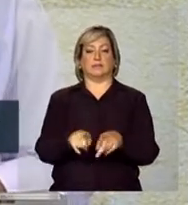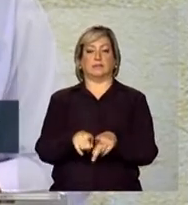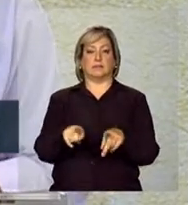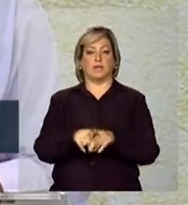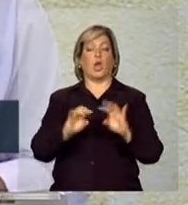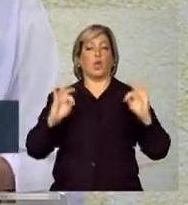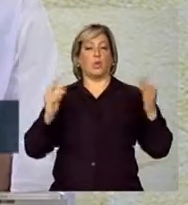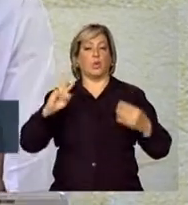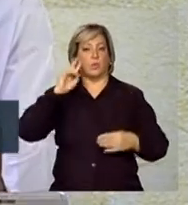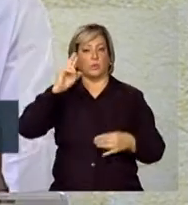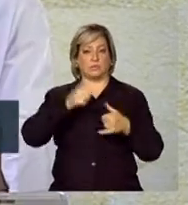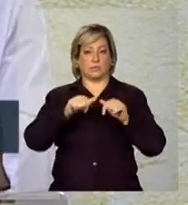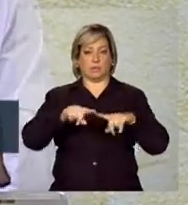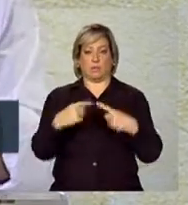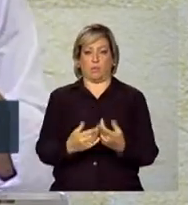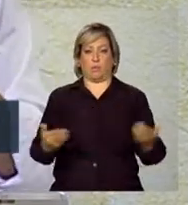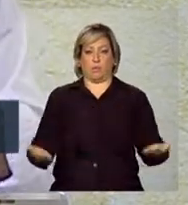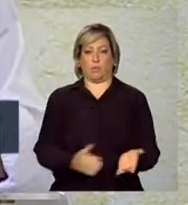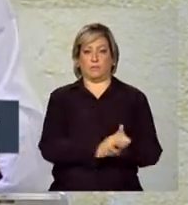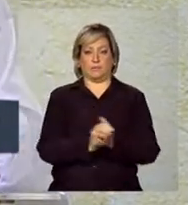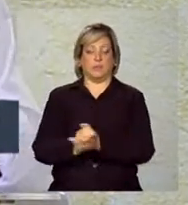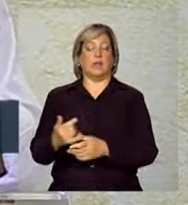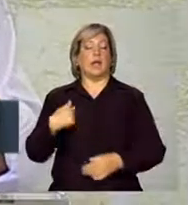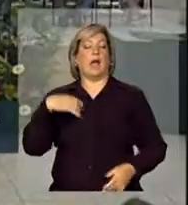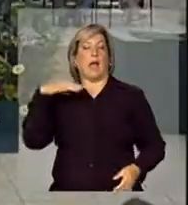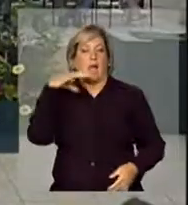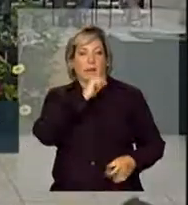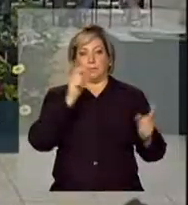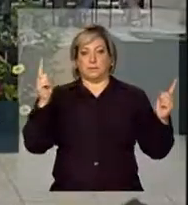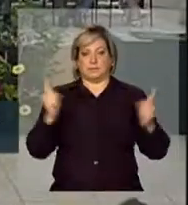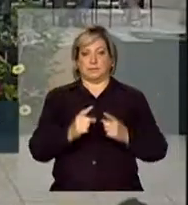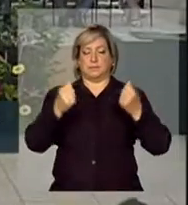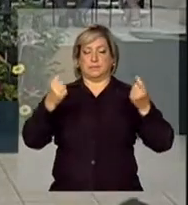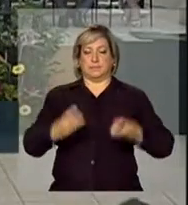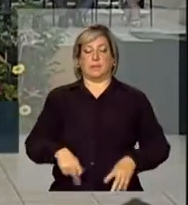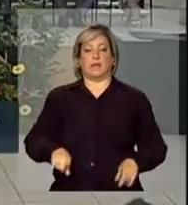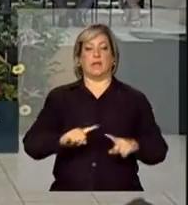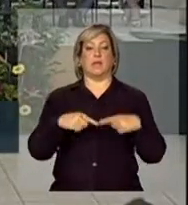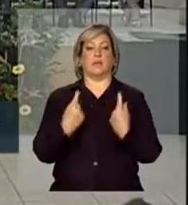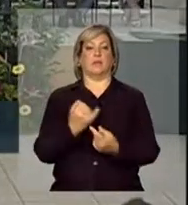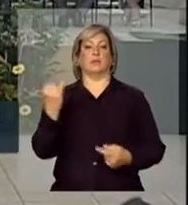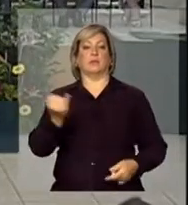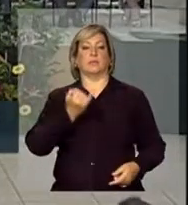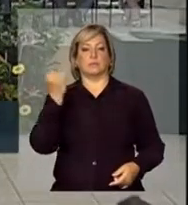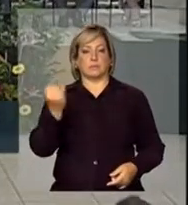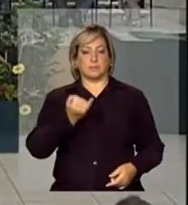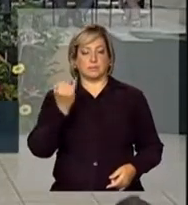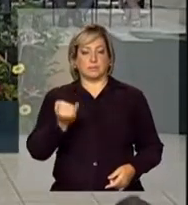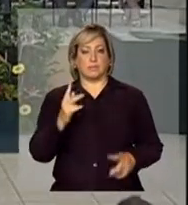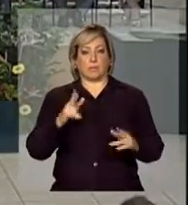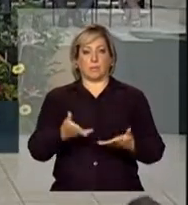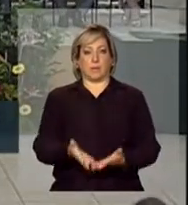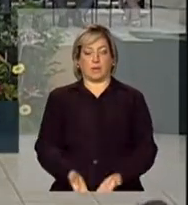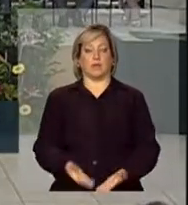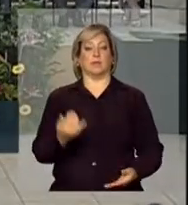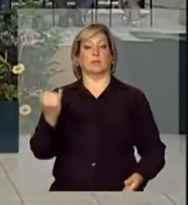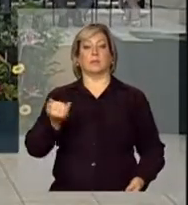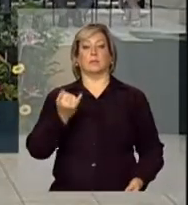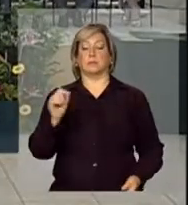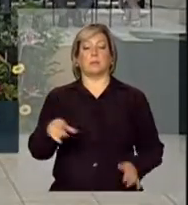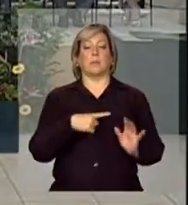secretário de comunicação Hugo Braga eu serei breve eu um evento importante como esse Ministro é